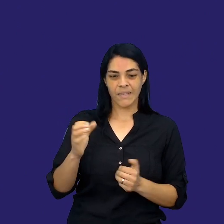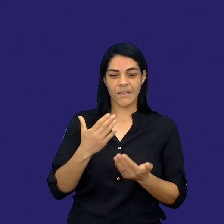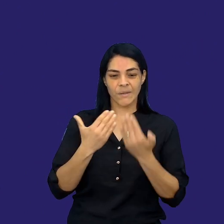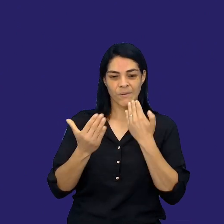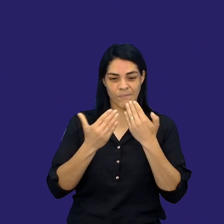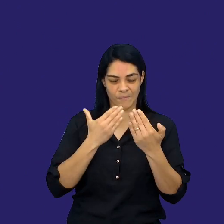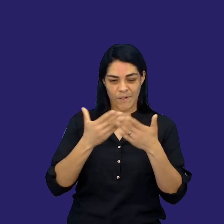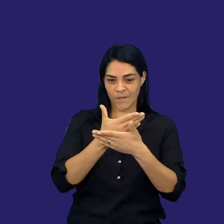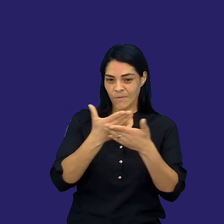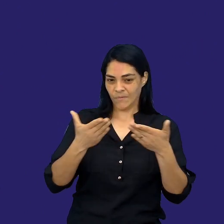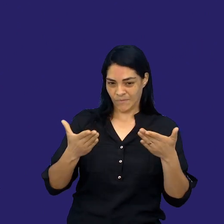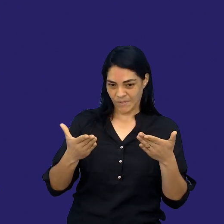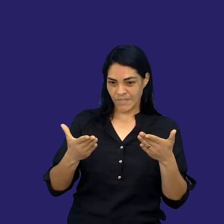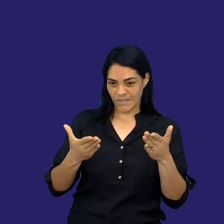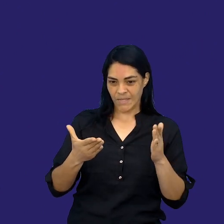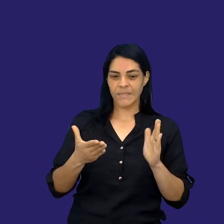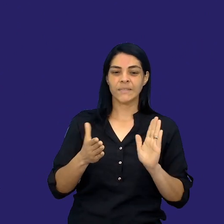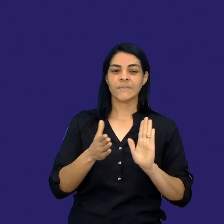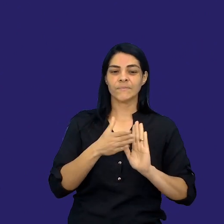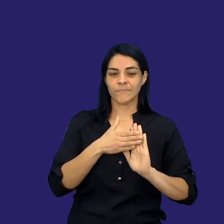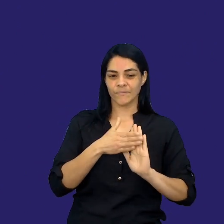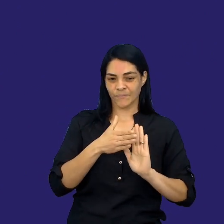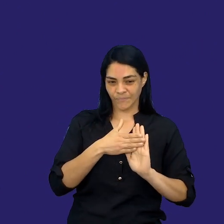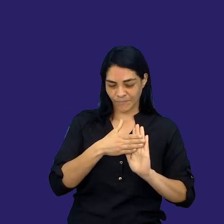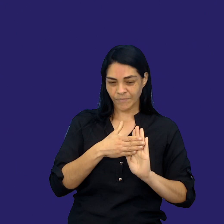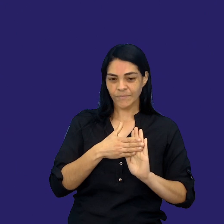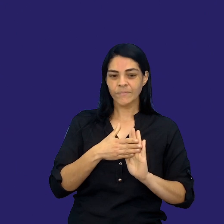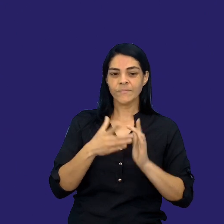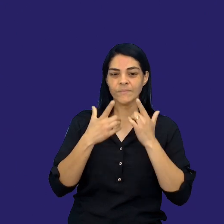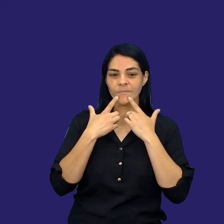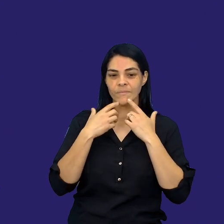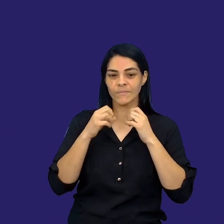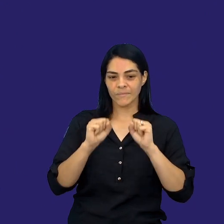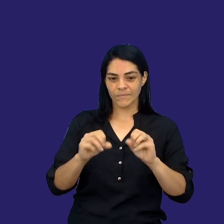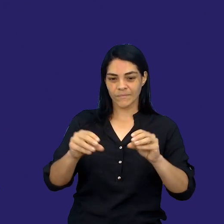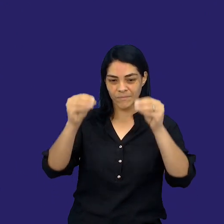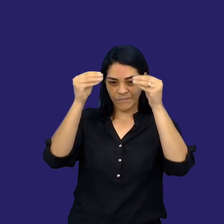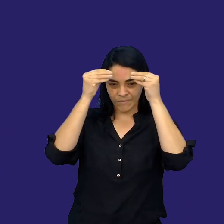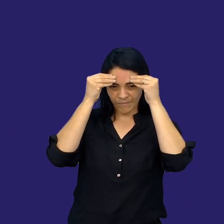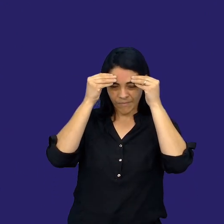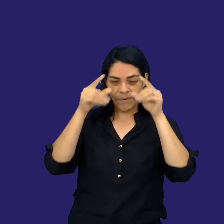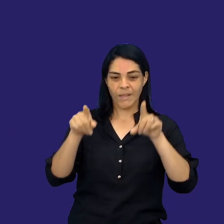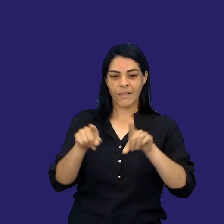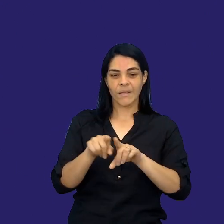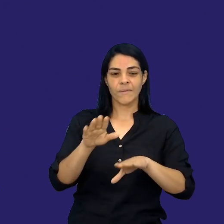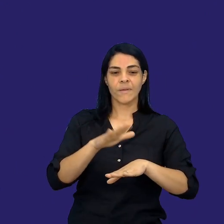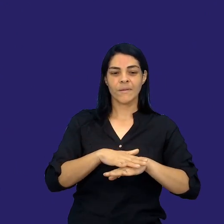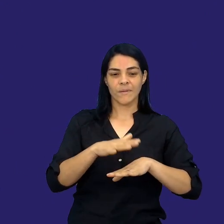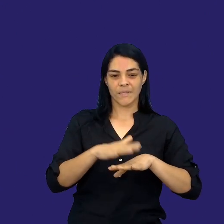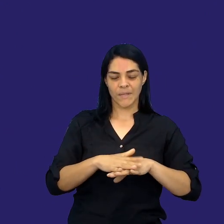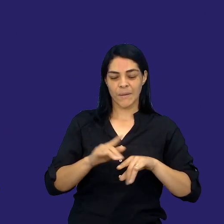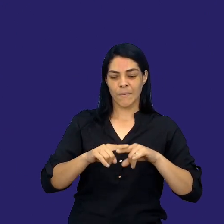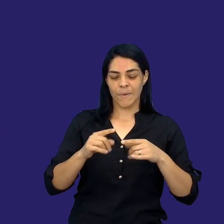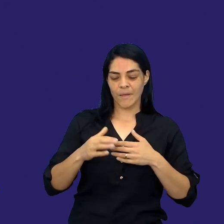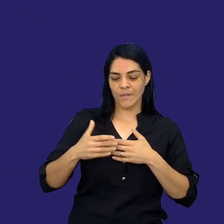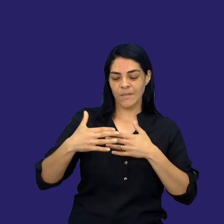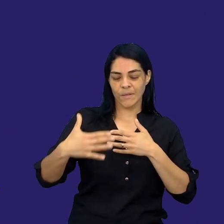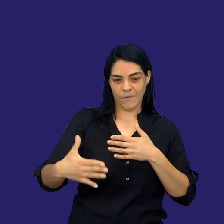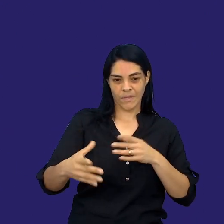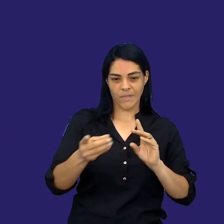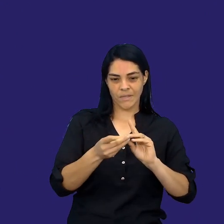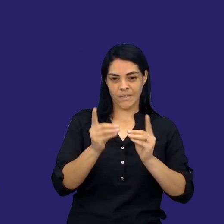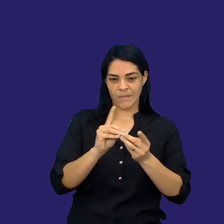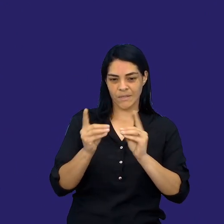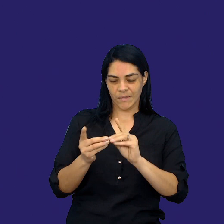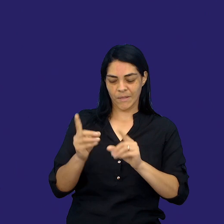uma pauta interdisciplinar entre língua portuguesa e matemática. Mas em termos de sequências